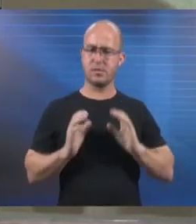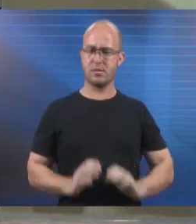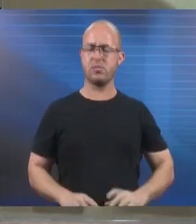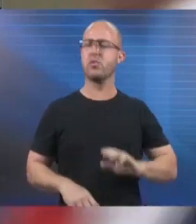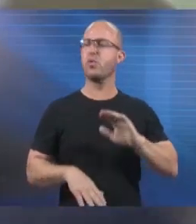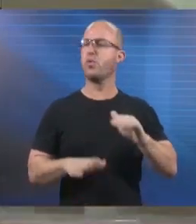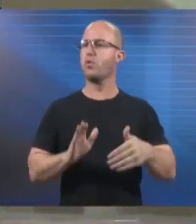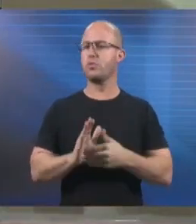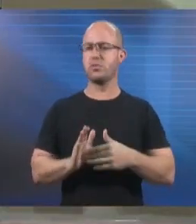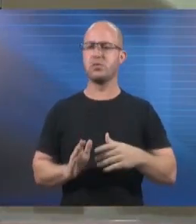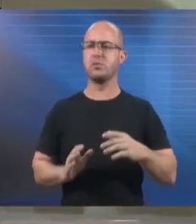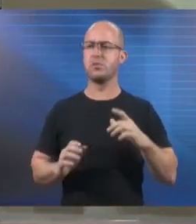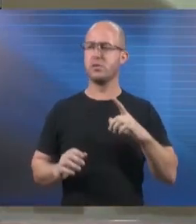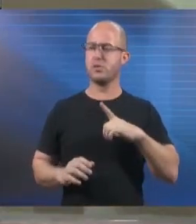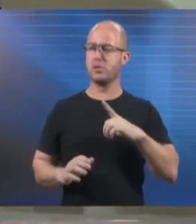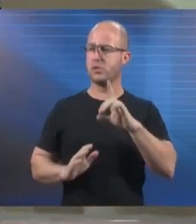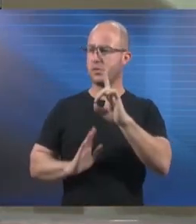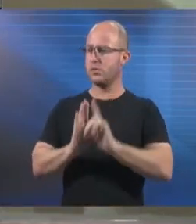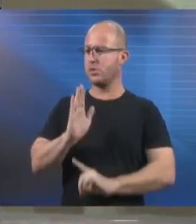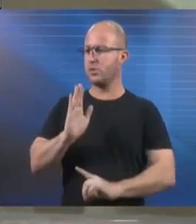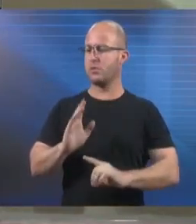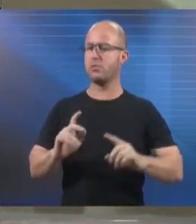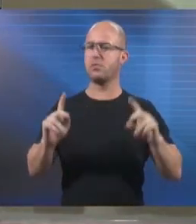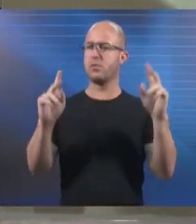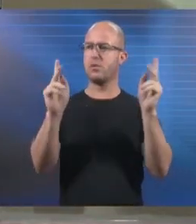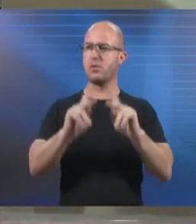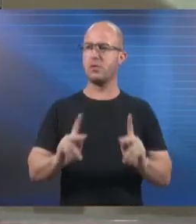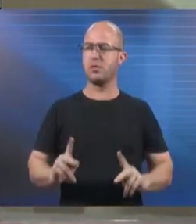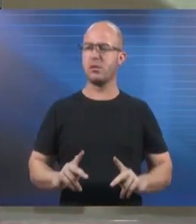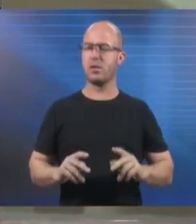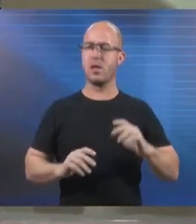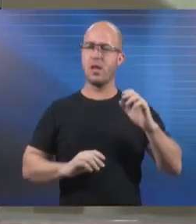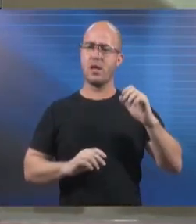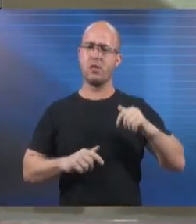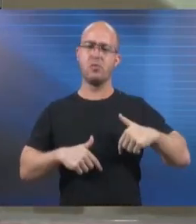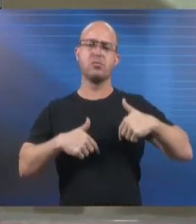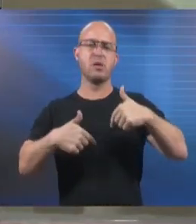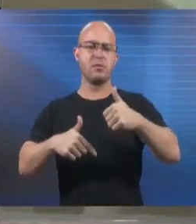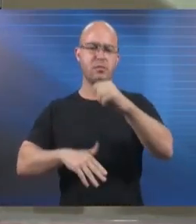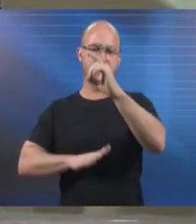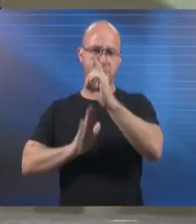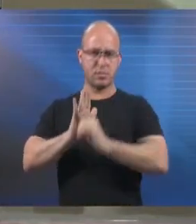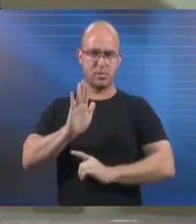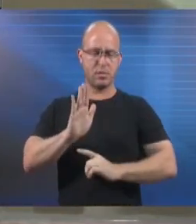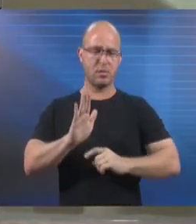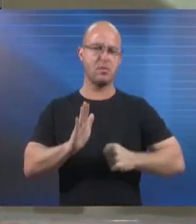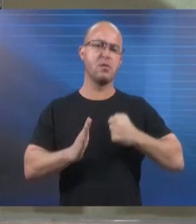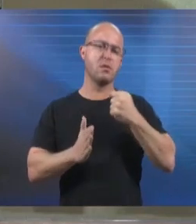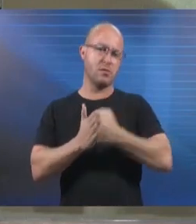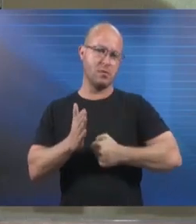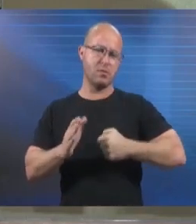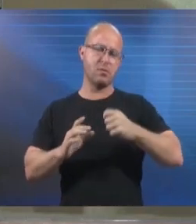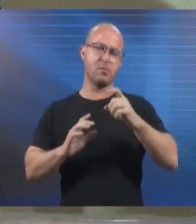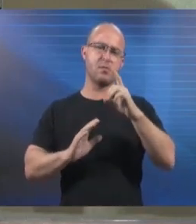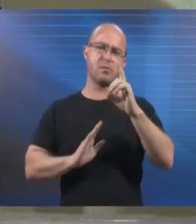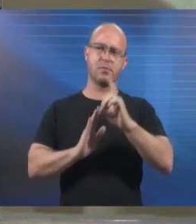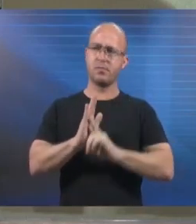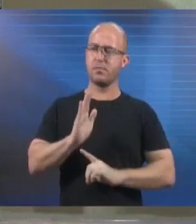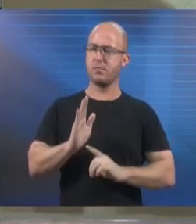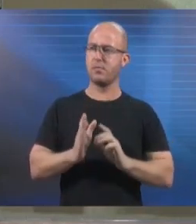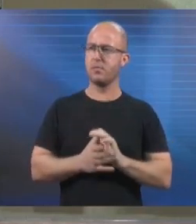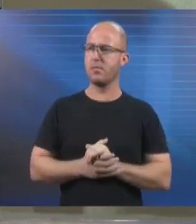direito de se manifestar pacificamente e brigar pelos seus direitos e lutar pelos seus